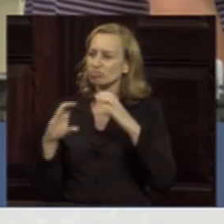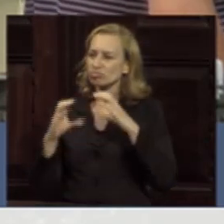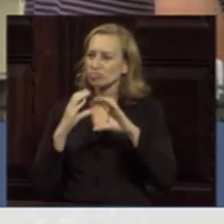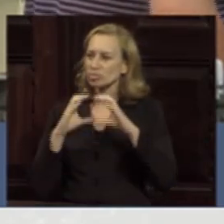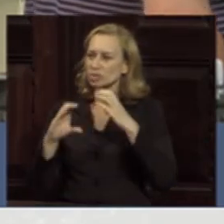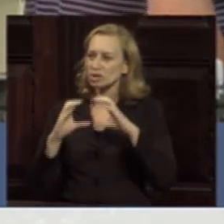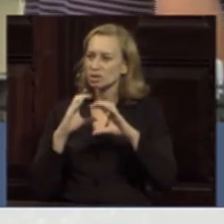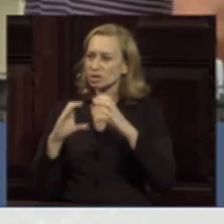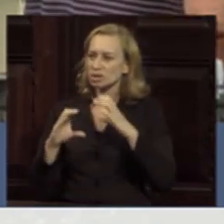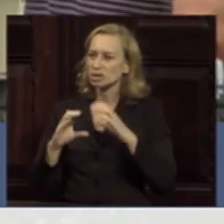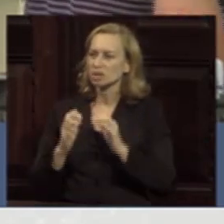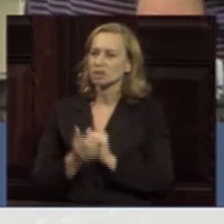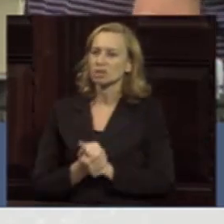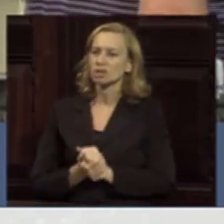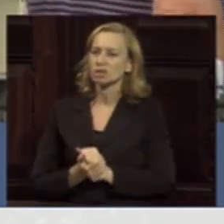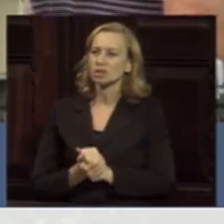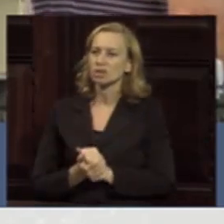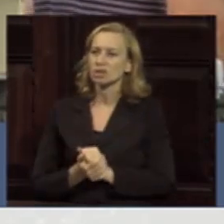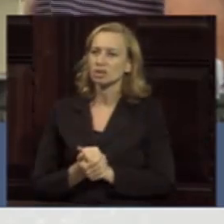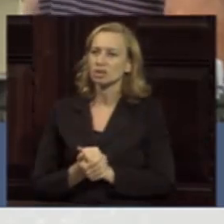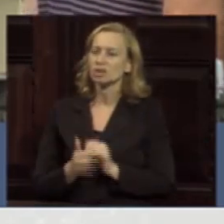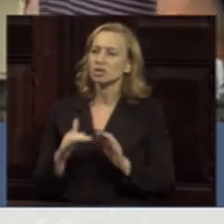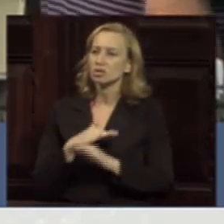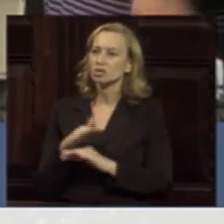comunicação, cerimonial, toda a parte